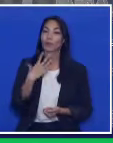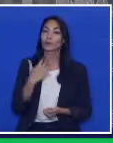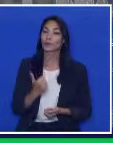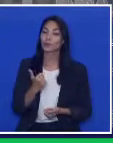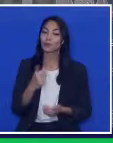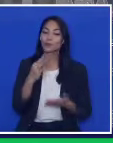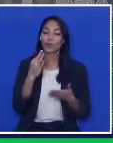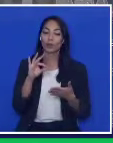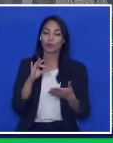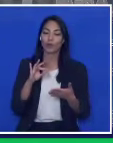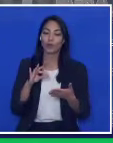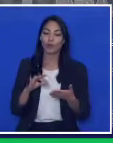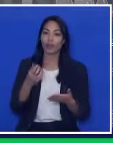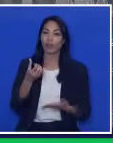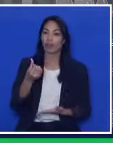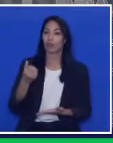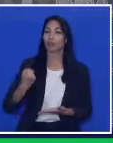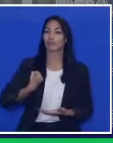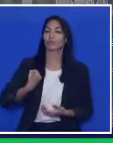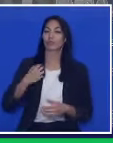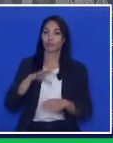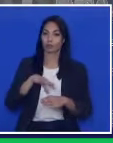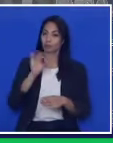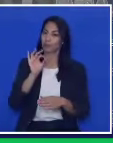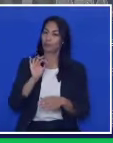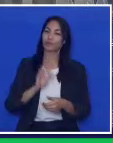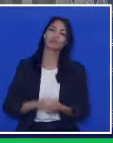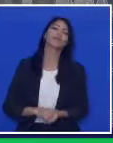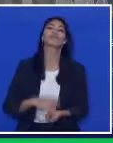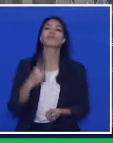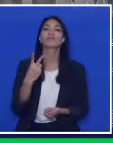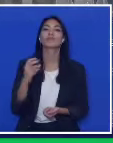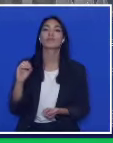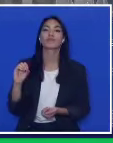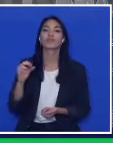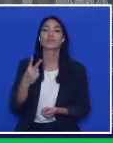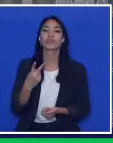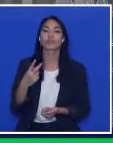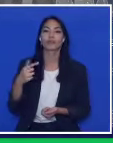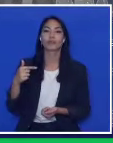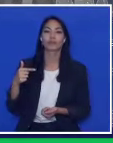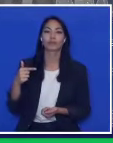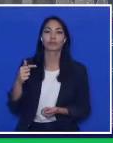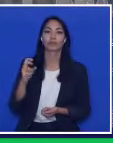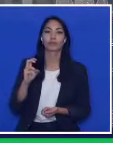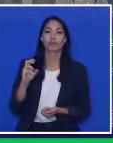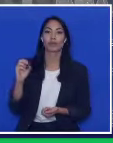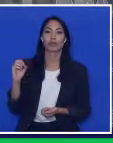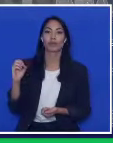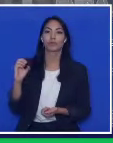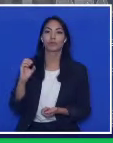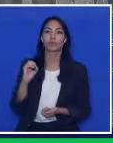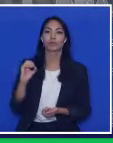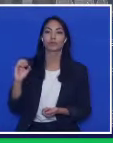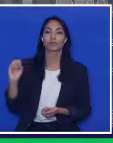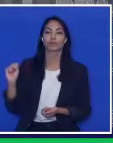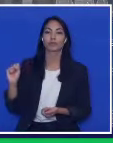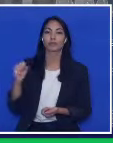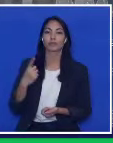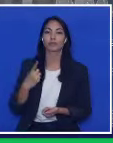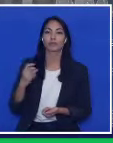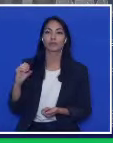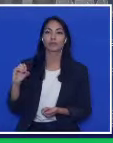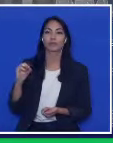Muito bem, vamos confirmar os 6 números sorteados. 20, 27, 50,